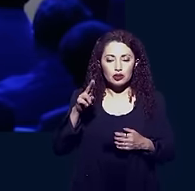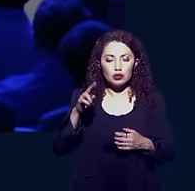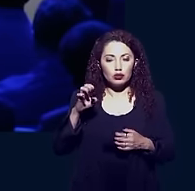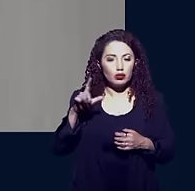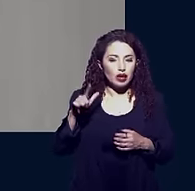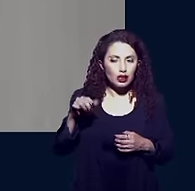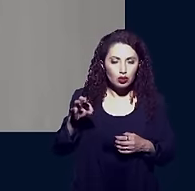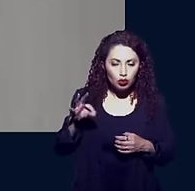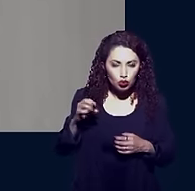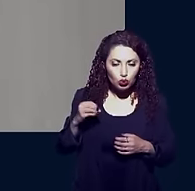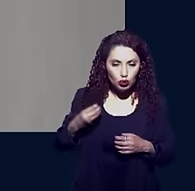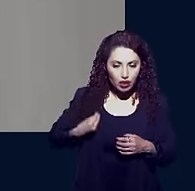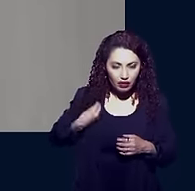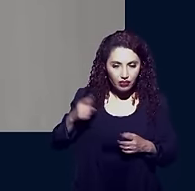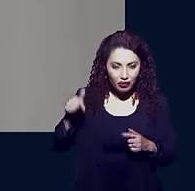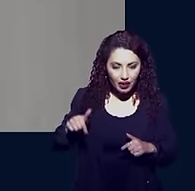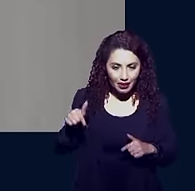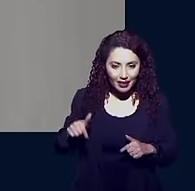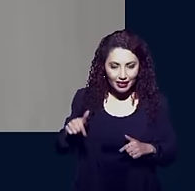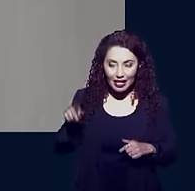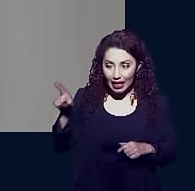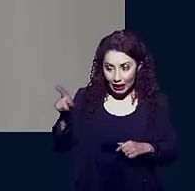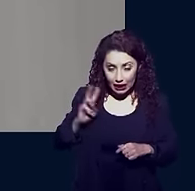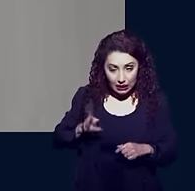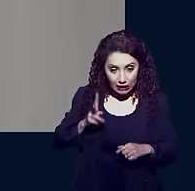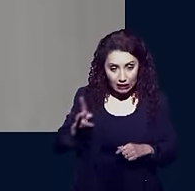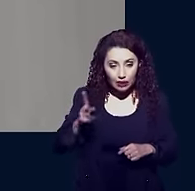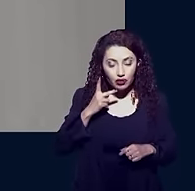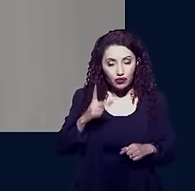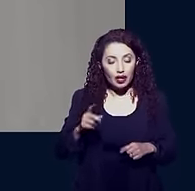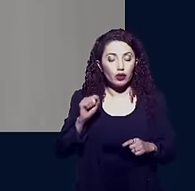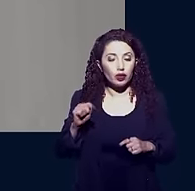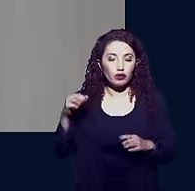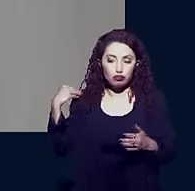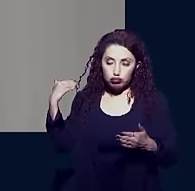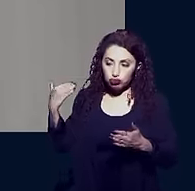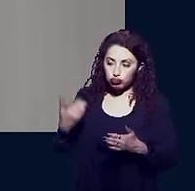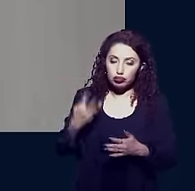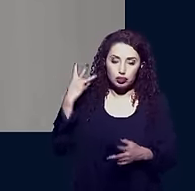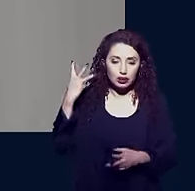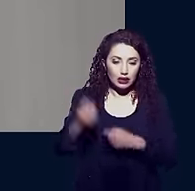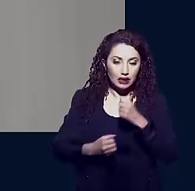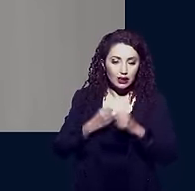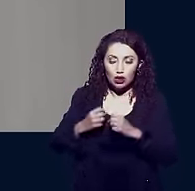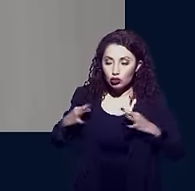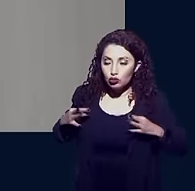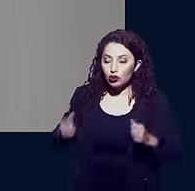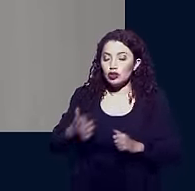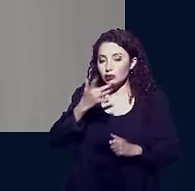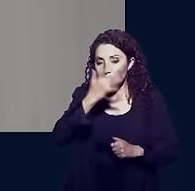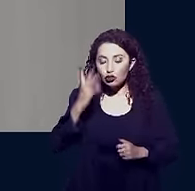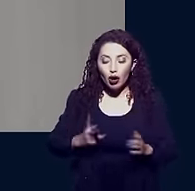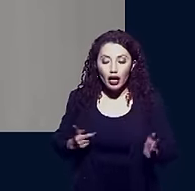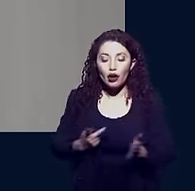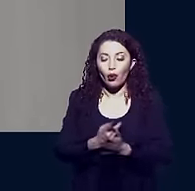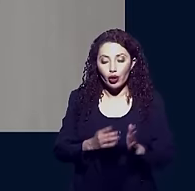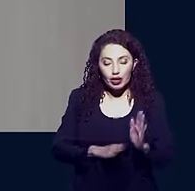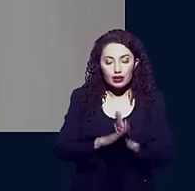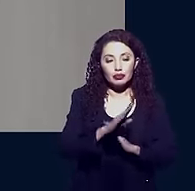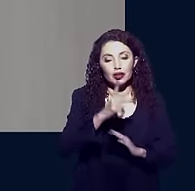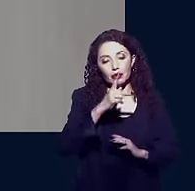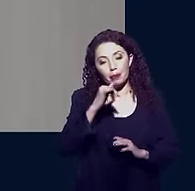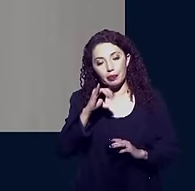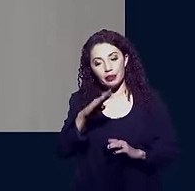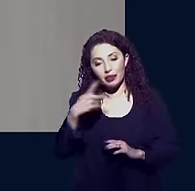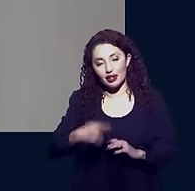Mansueto sempre nos lembra que nos últimos 3S anos todo mundo errou crescimento de PIB aqui no Brasil e para esse cenário da Sara do